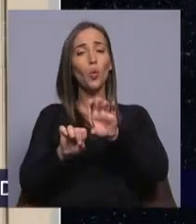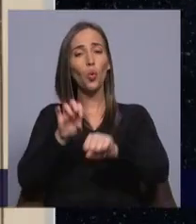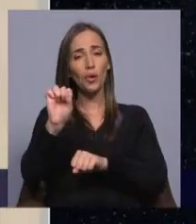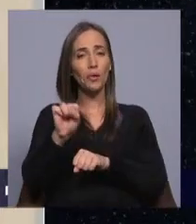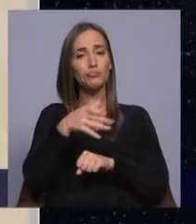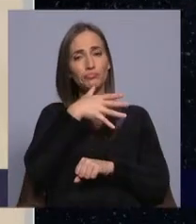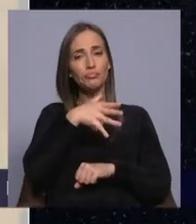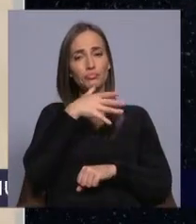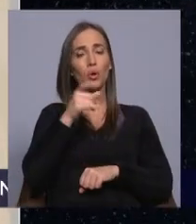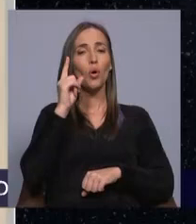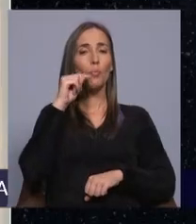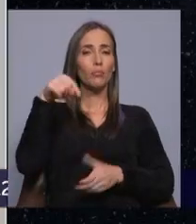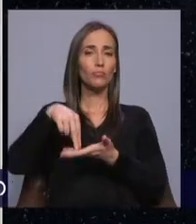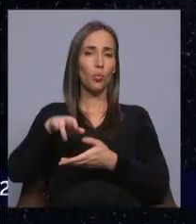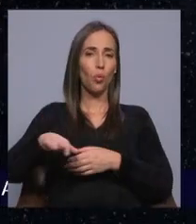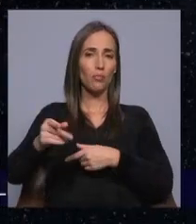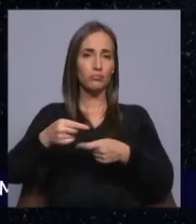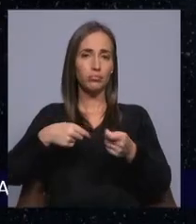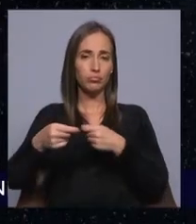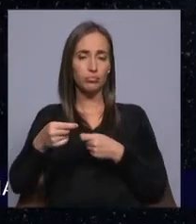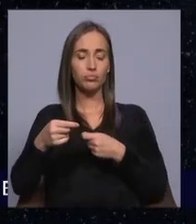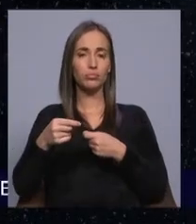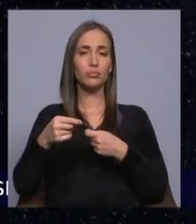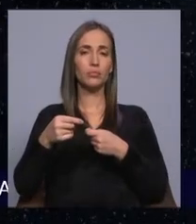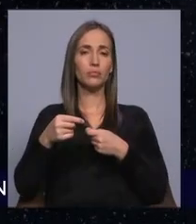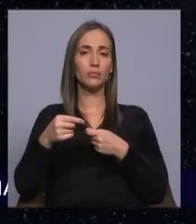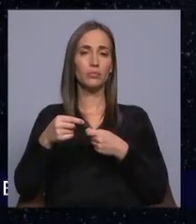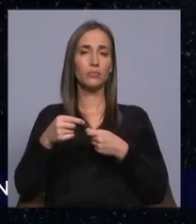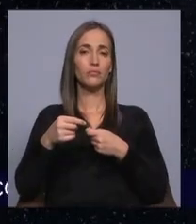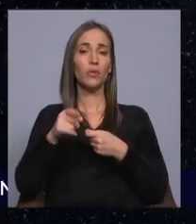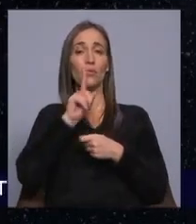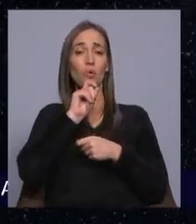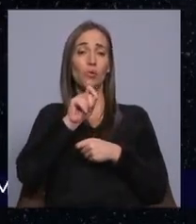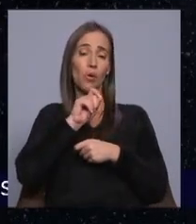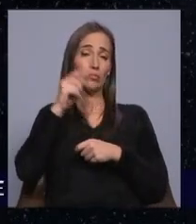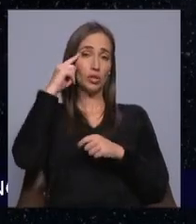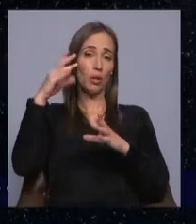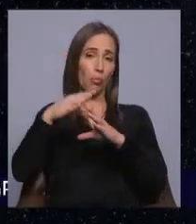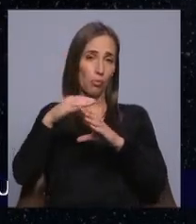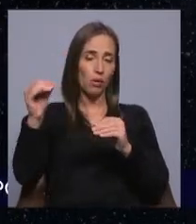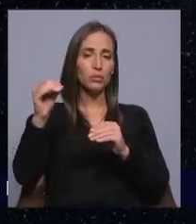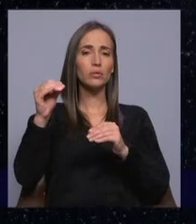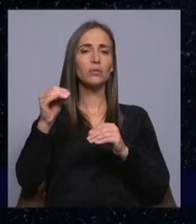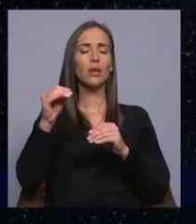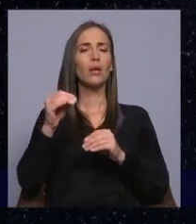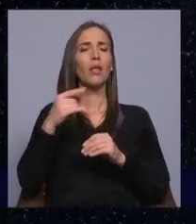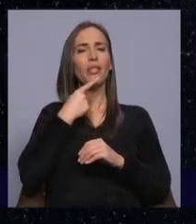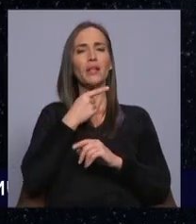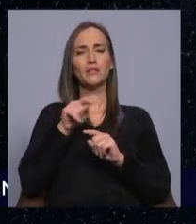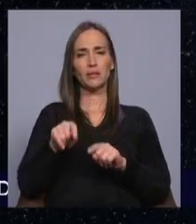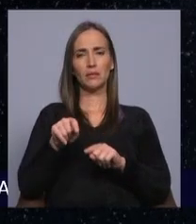um comerciante local chamado Denkichi Abeya. Estes nomes são sempre complicados de dizer. E então ele refere aqui